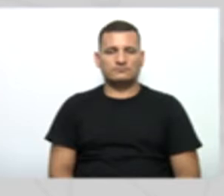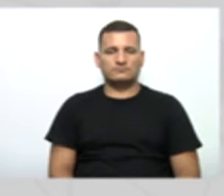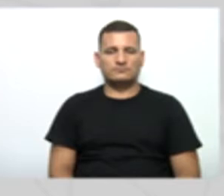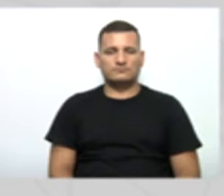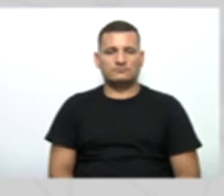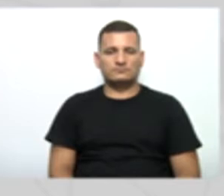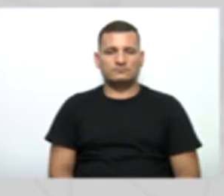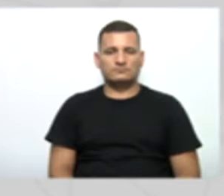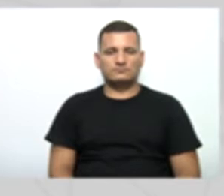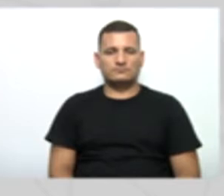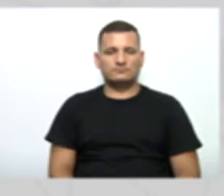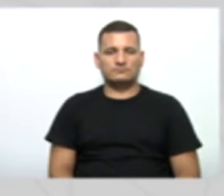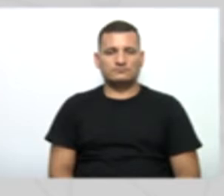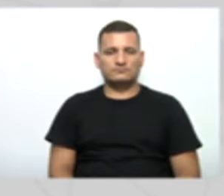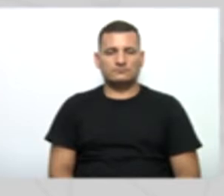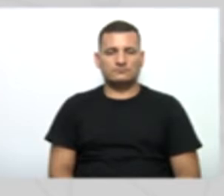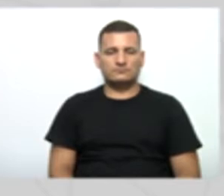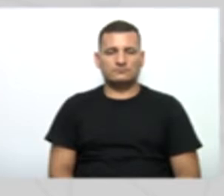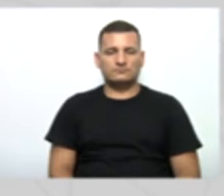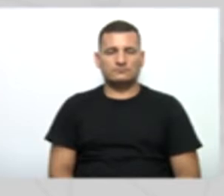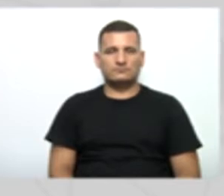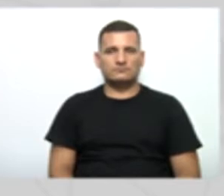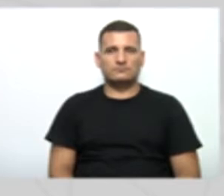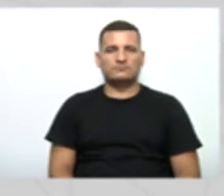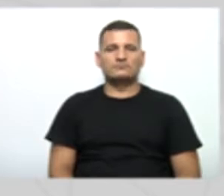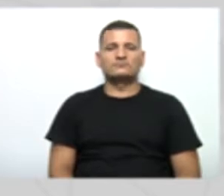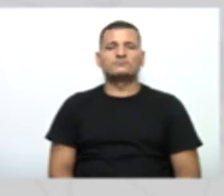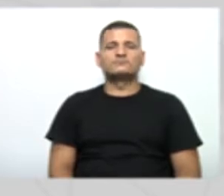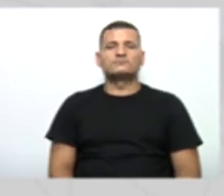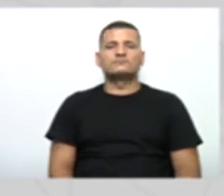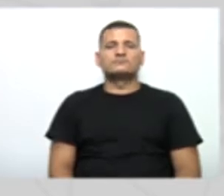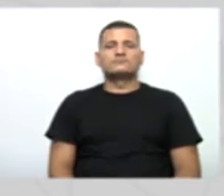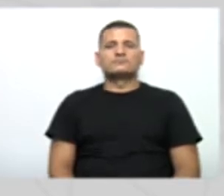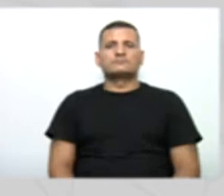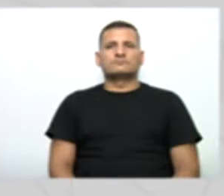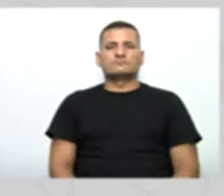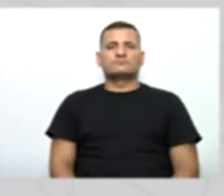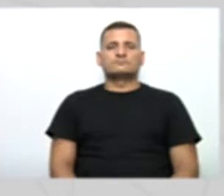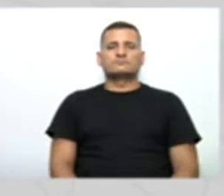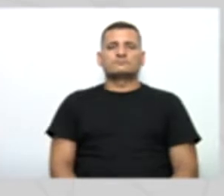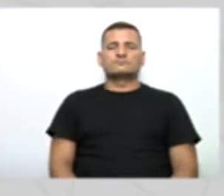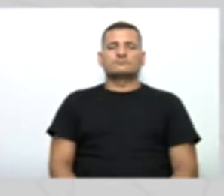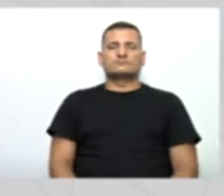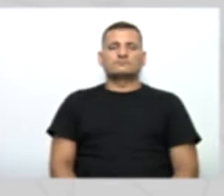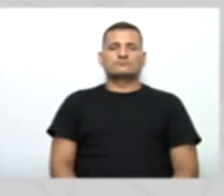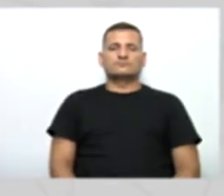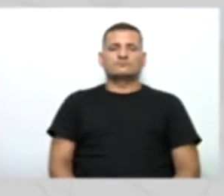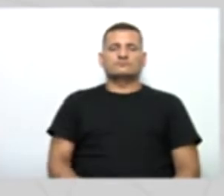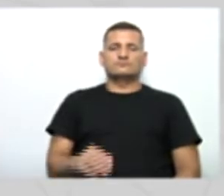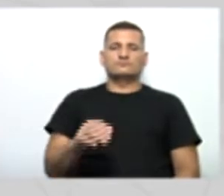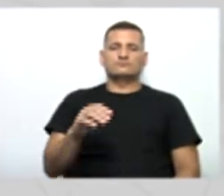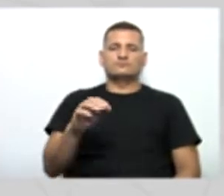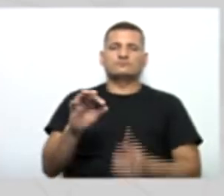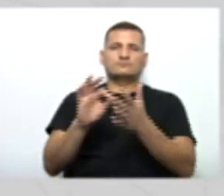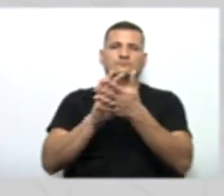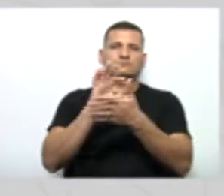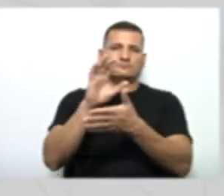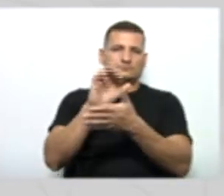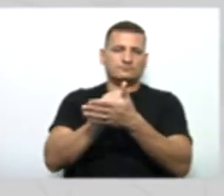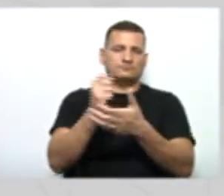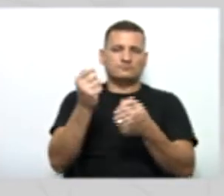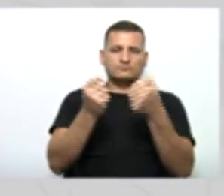Essa é a nosso caso de uso. Então, gente, ó, dentro de cadastrar veículo,